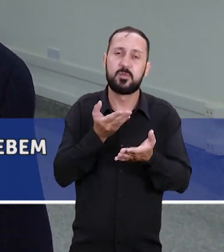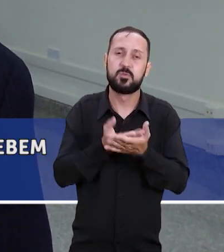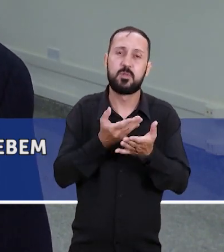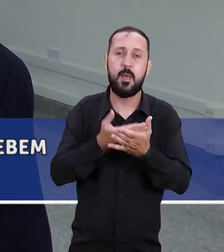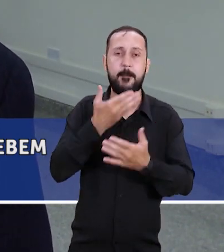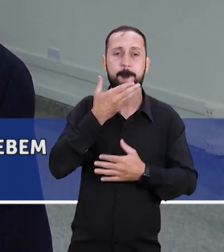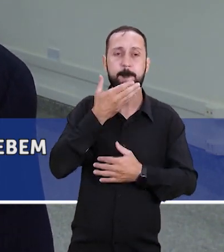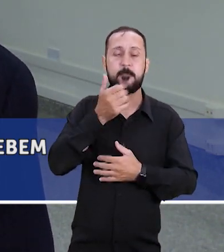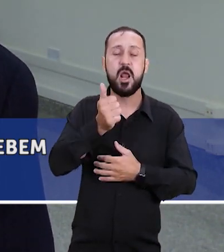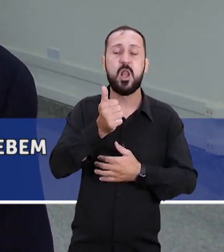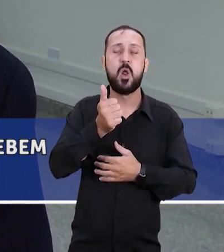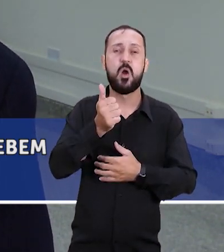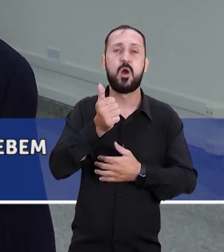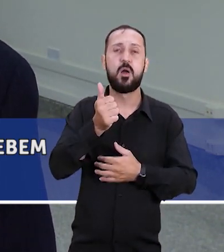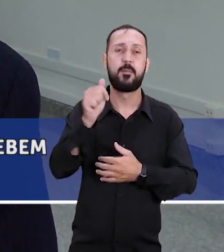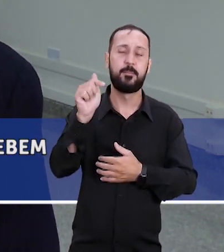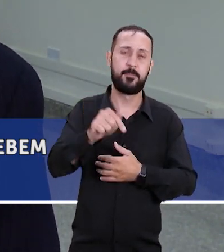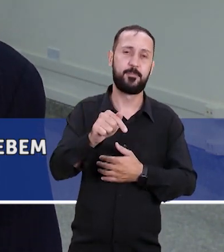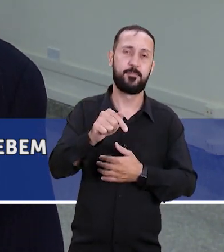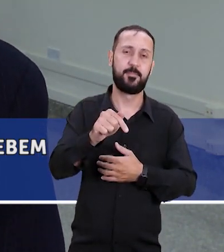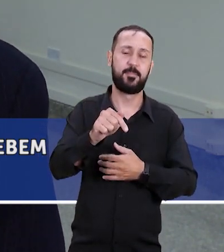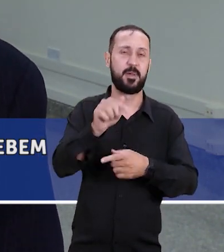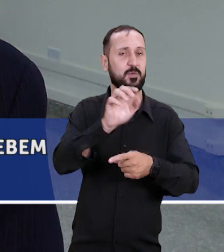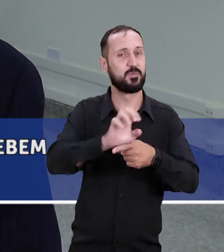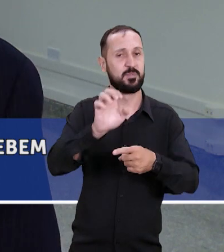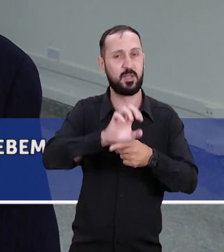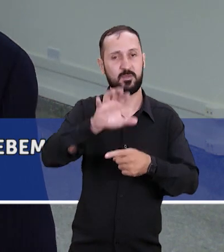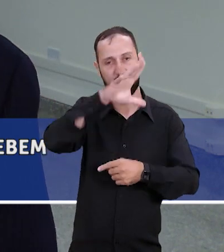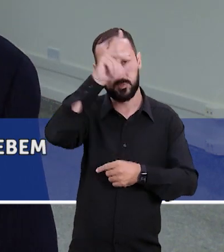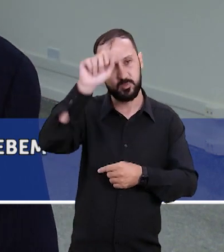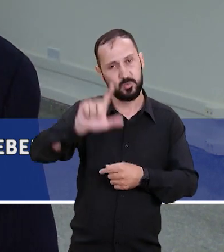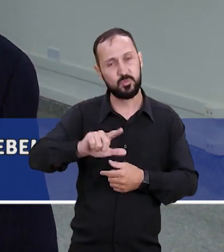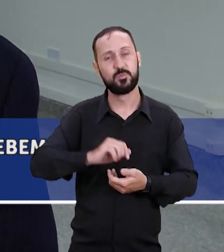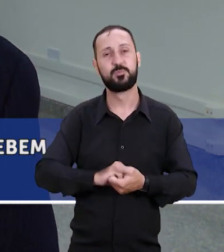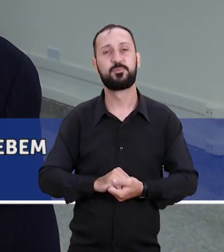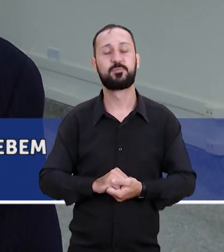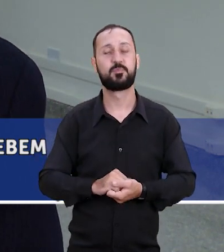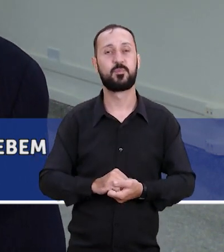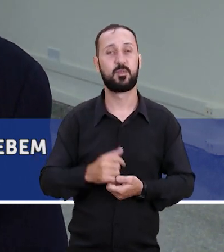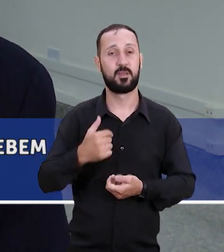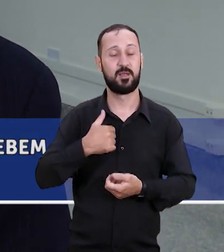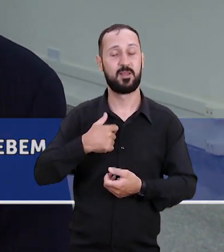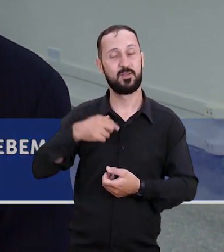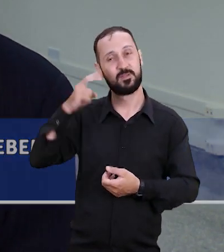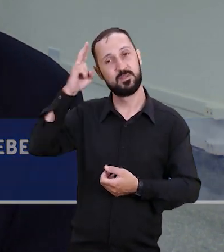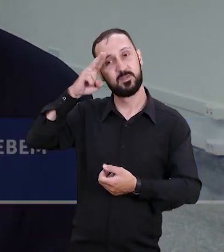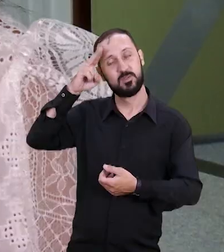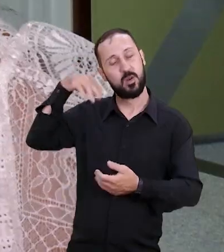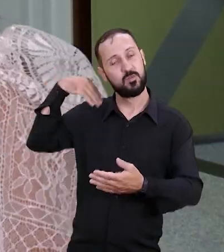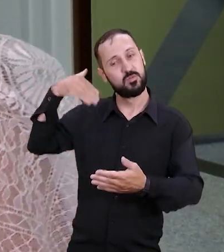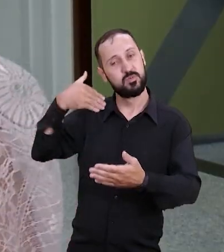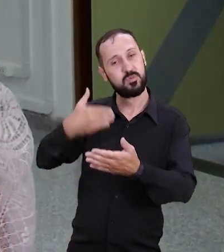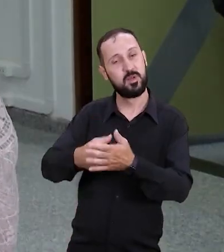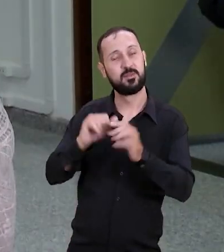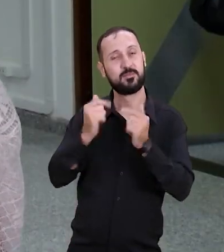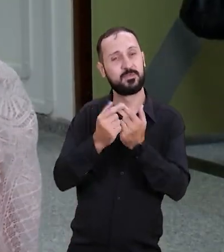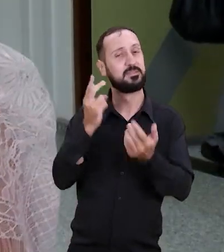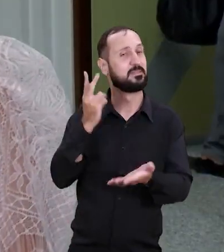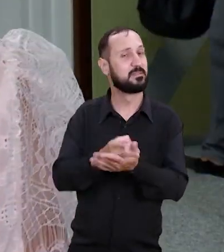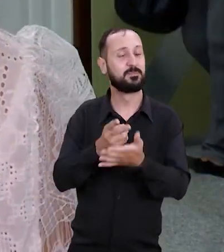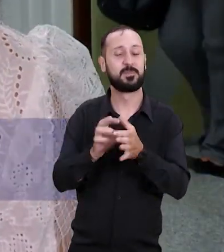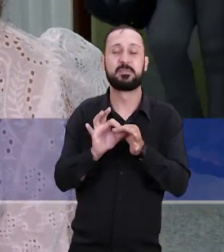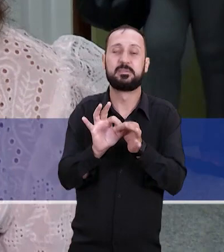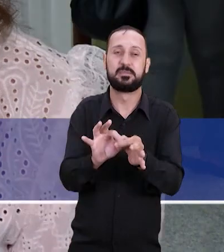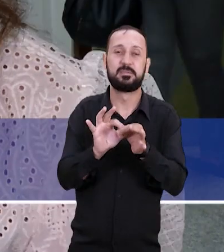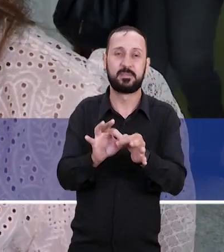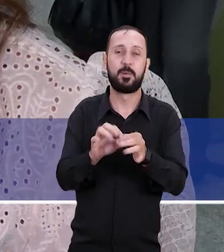se preparar e buscar o melhor resultado para o melhor do Estado de Mato Grosso do Sul. A nossa história com a